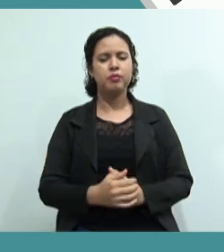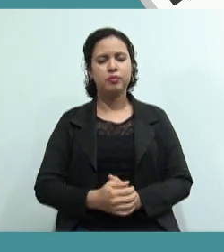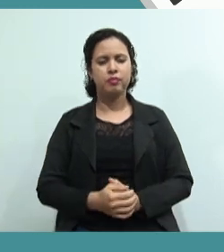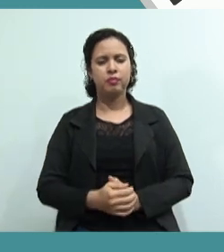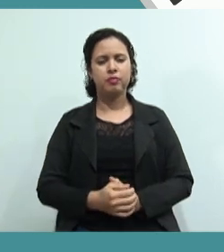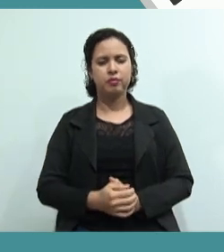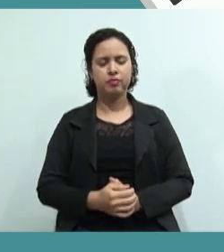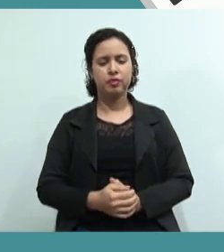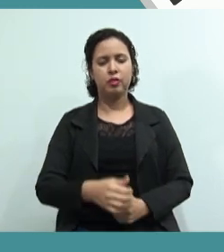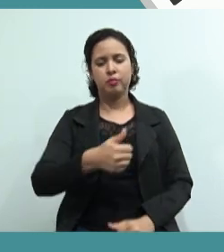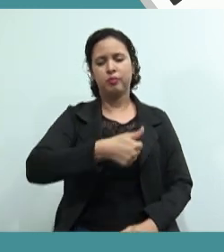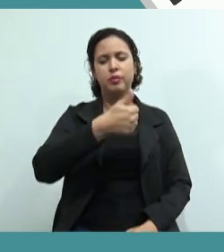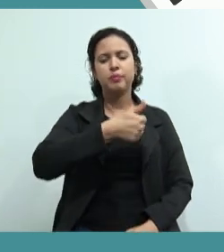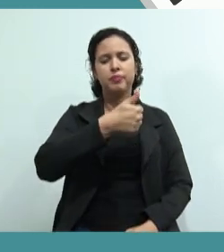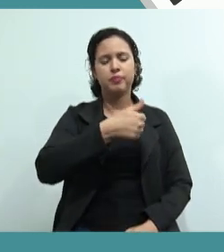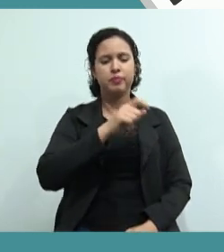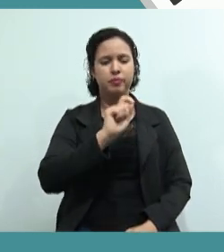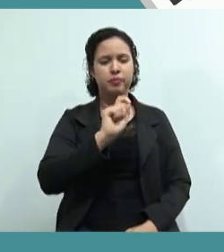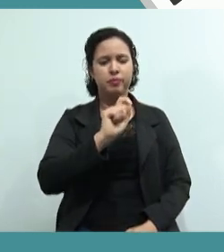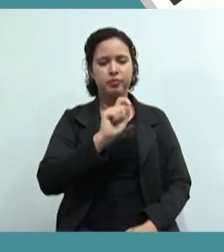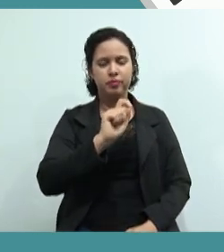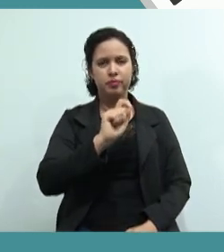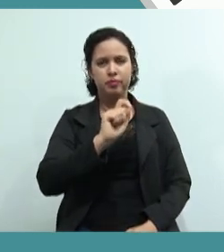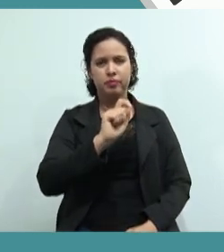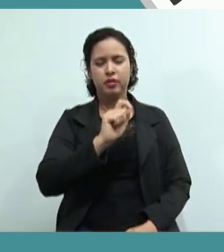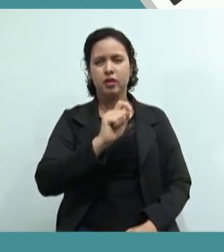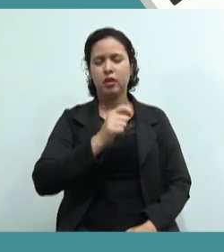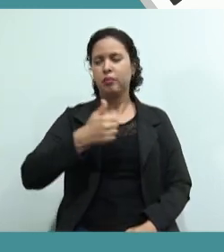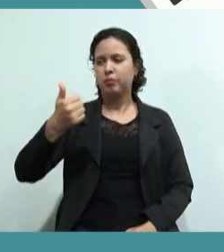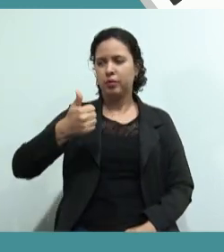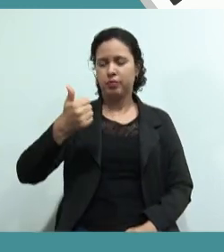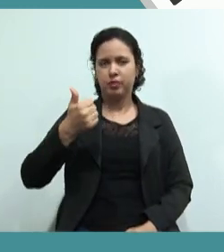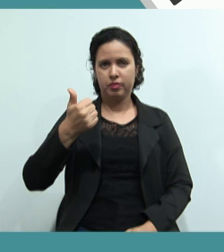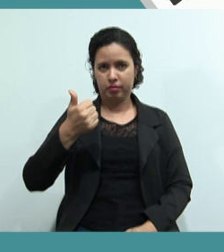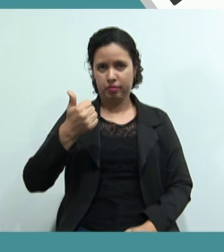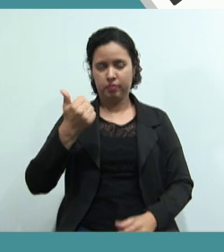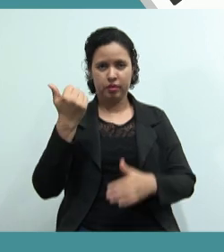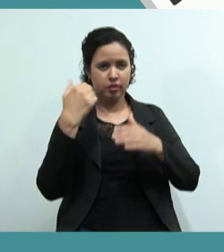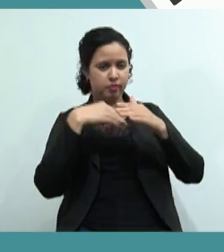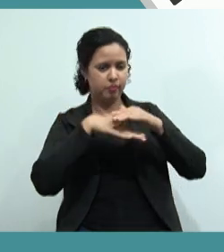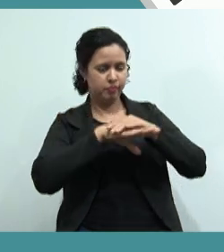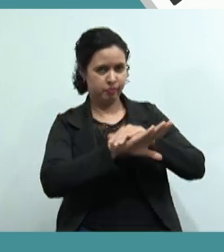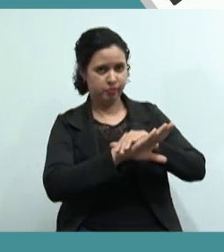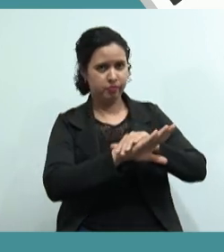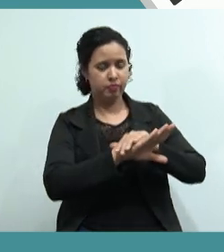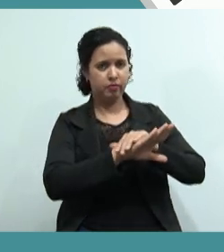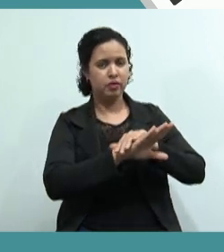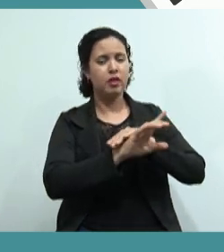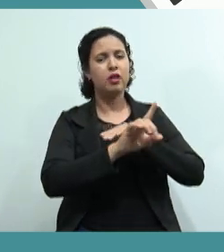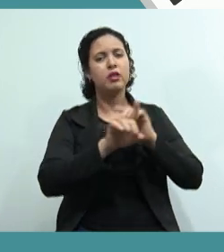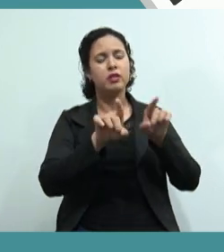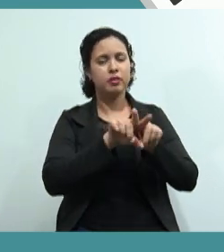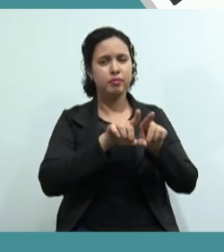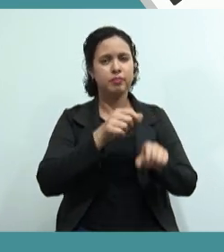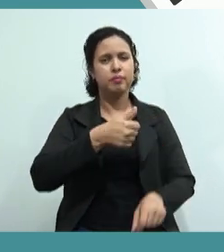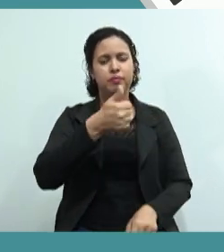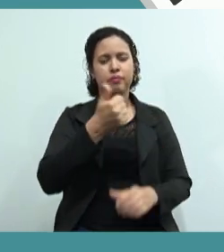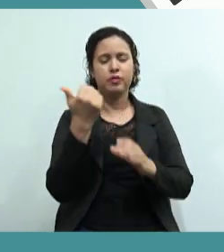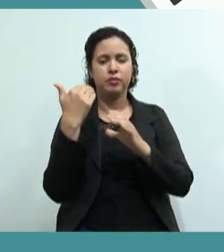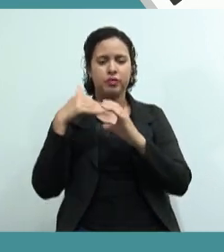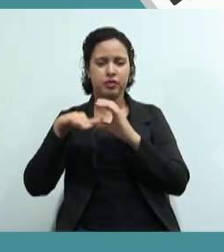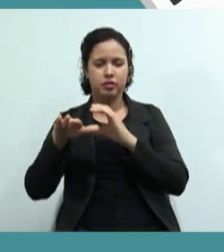Método PEPS, onde as primeiras quantidades que dão entrada no estoque são as primeiras a saírem.